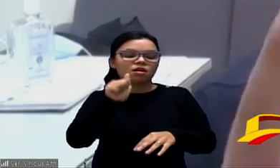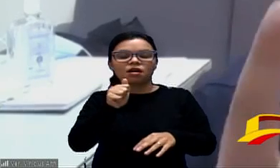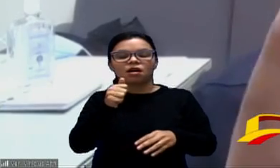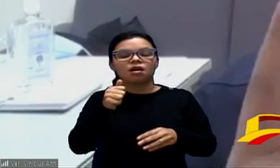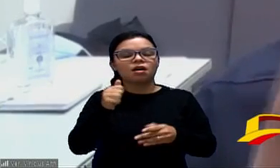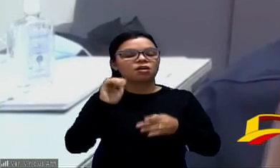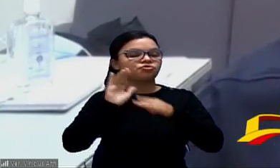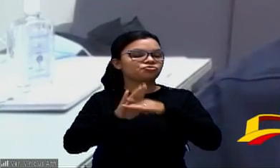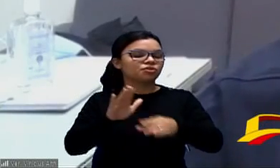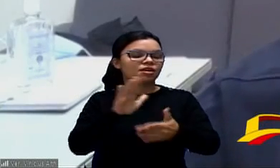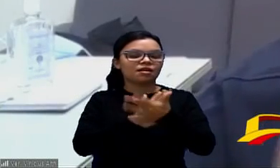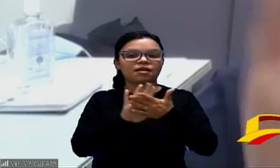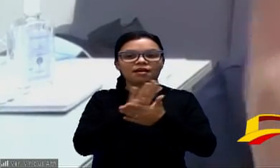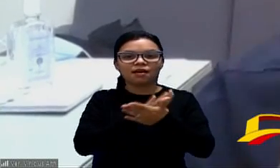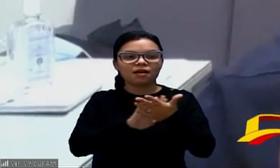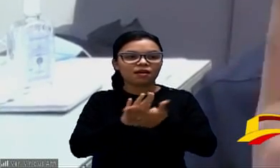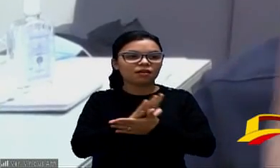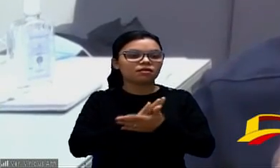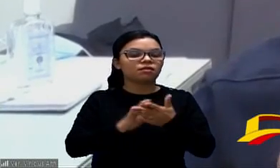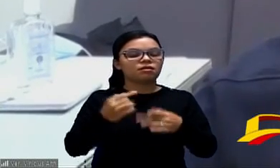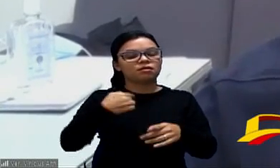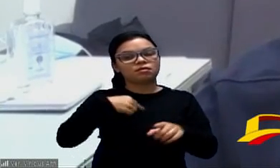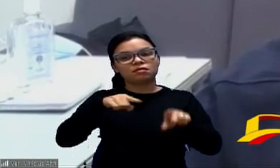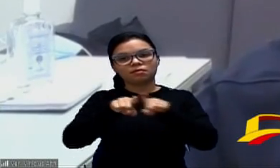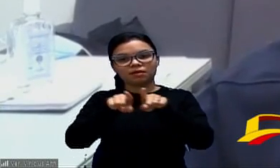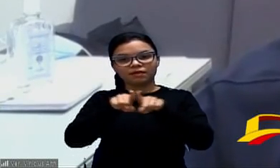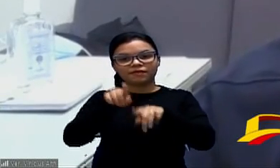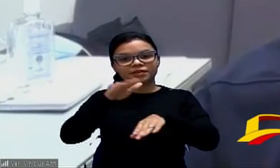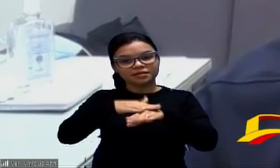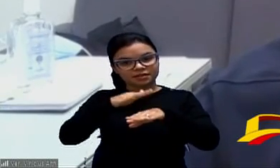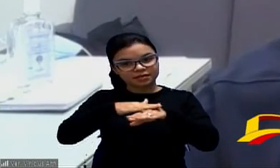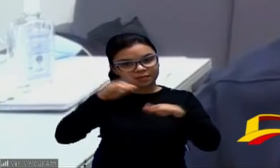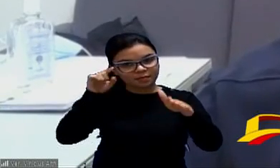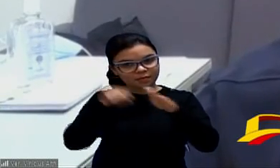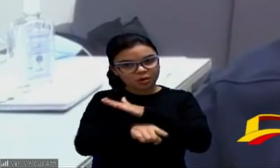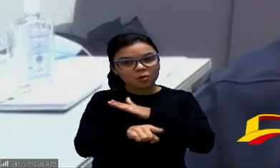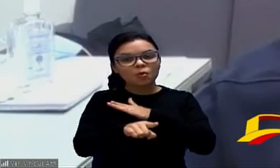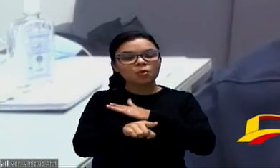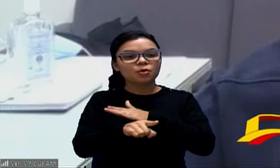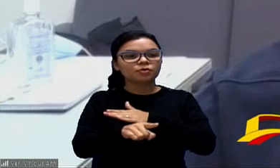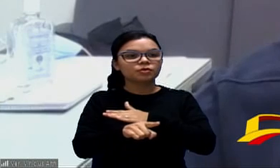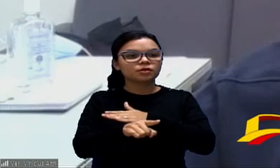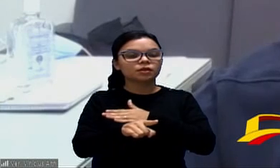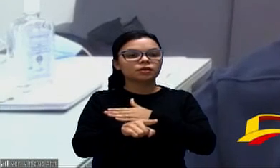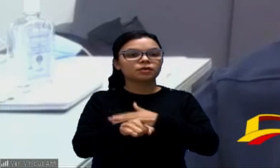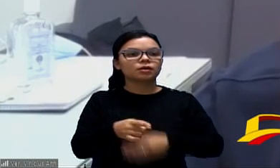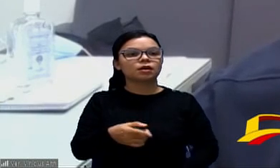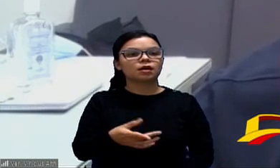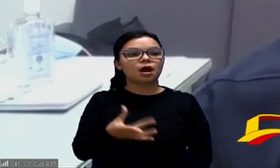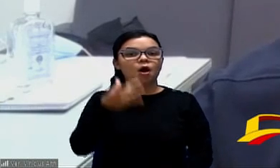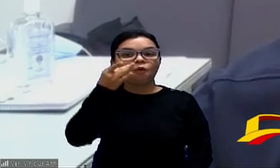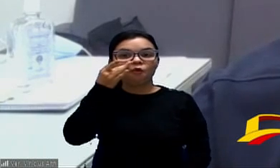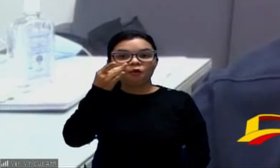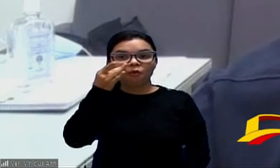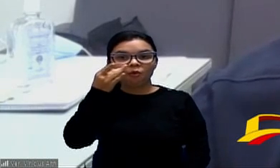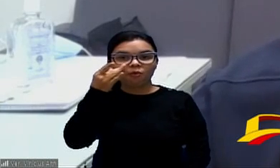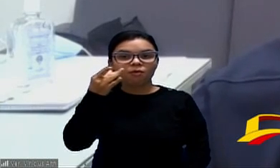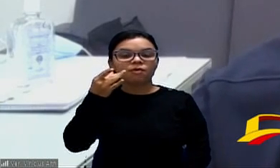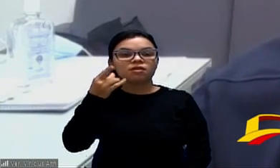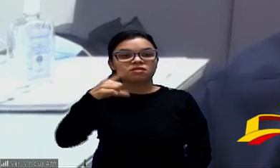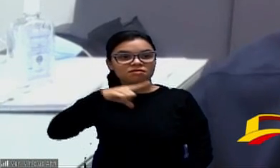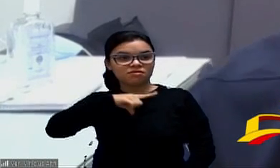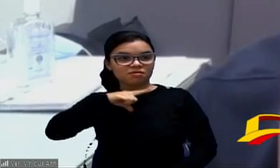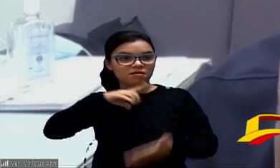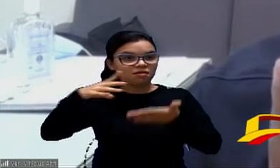desse tipo. Eu fiz essa pergunta para ela ao vivo, no debate da Jovem Pan, e eu tenho isso salvo.